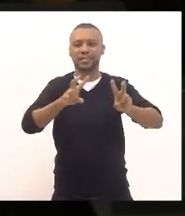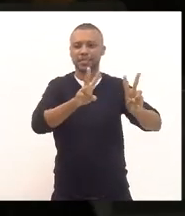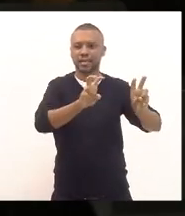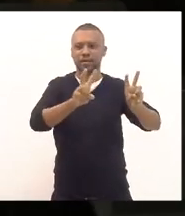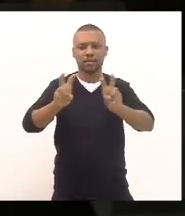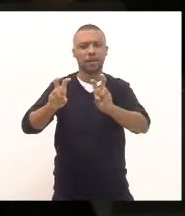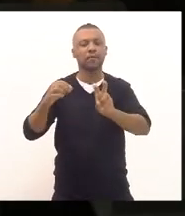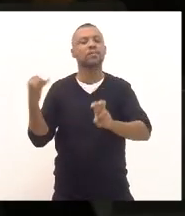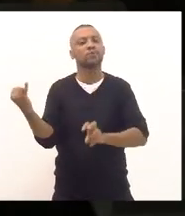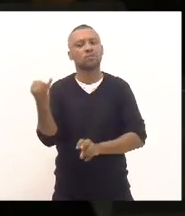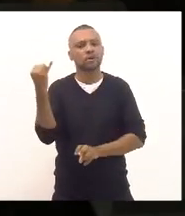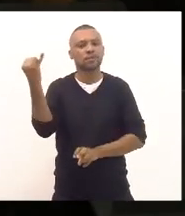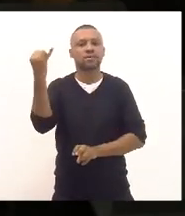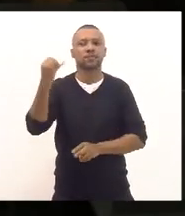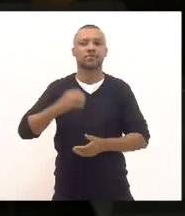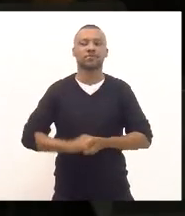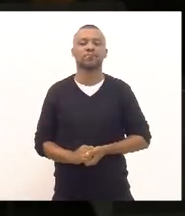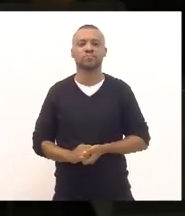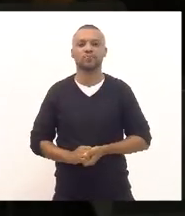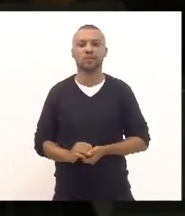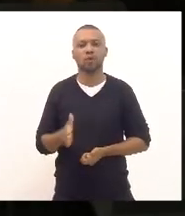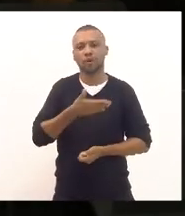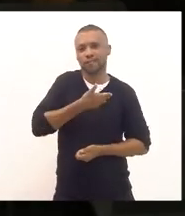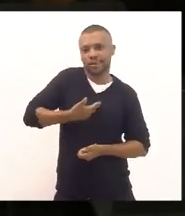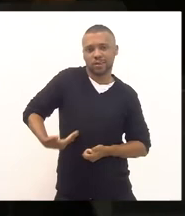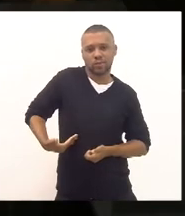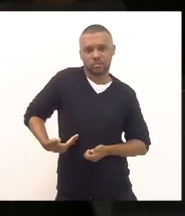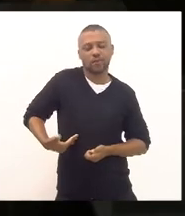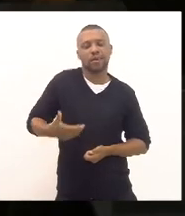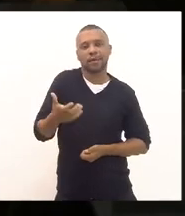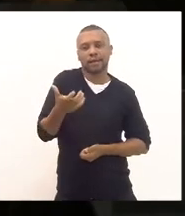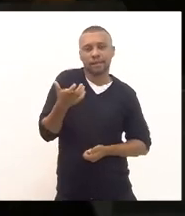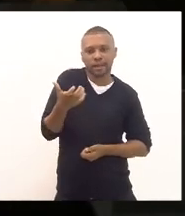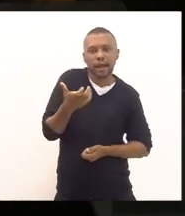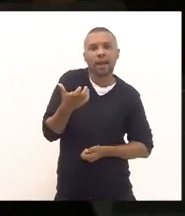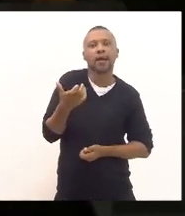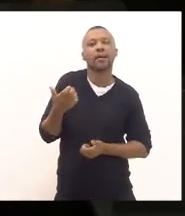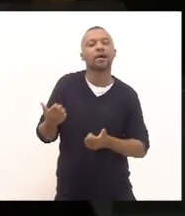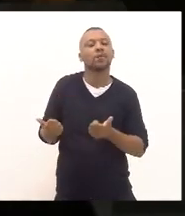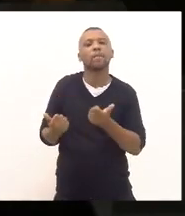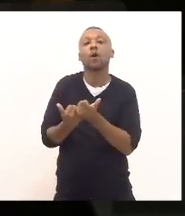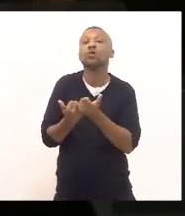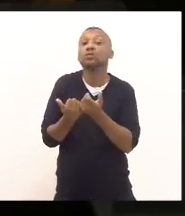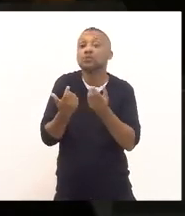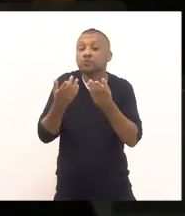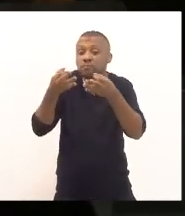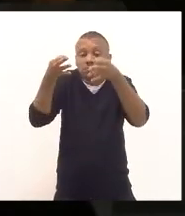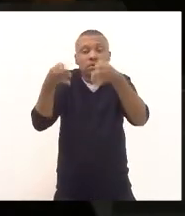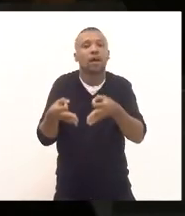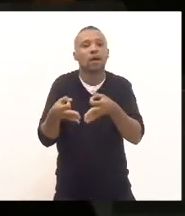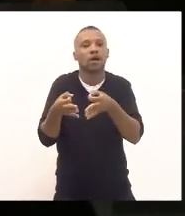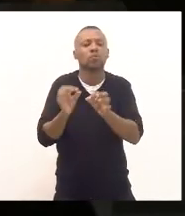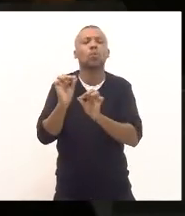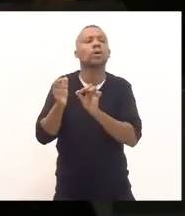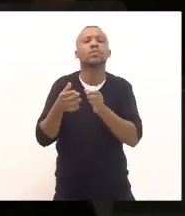de relevância o governador que aí está o que de concretamente